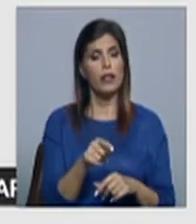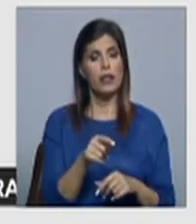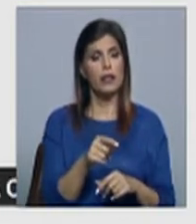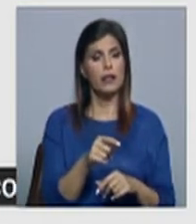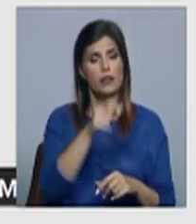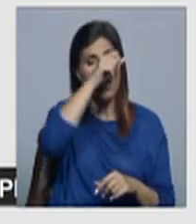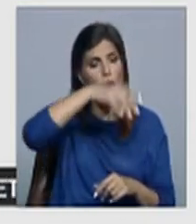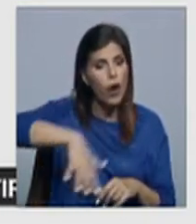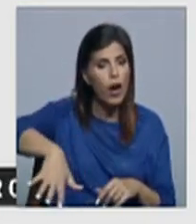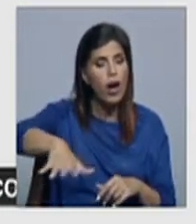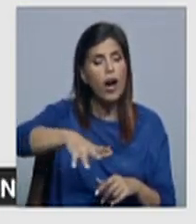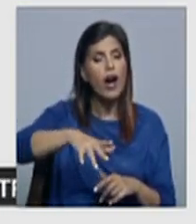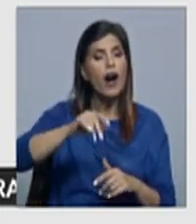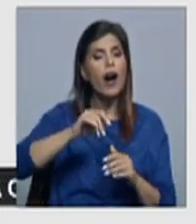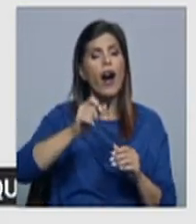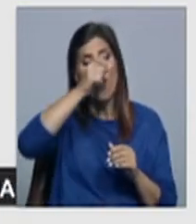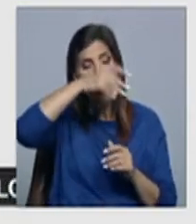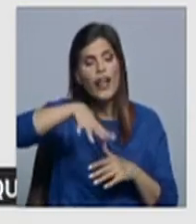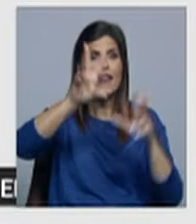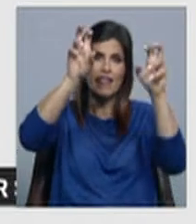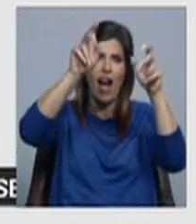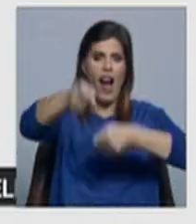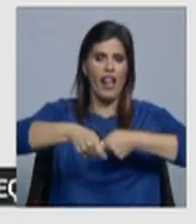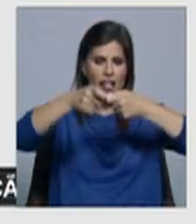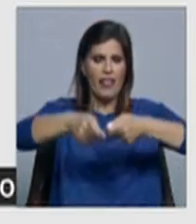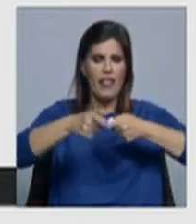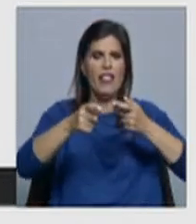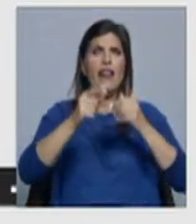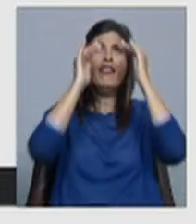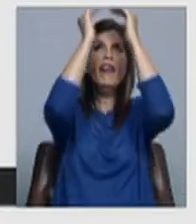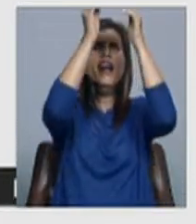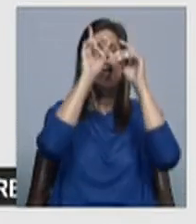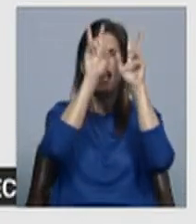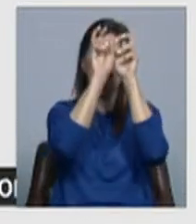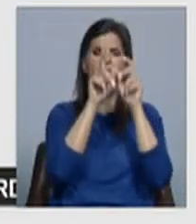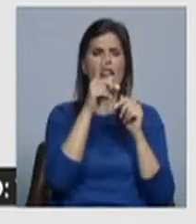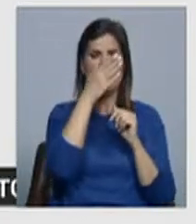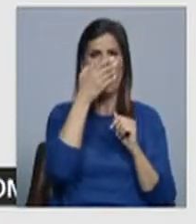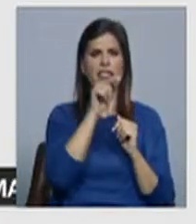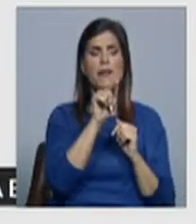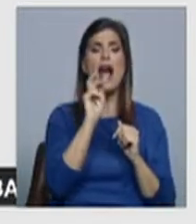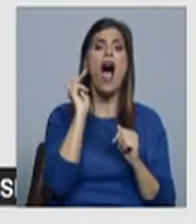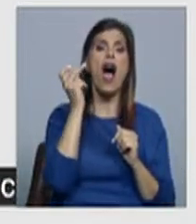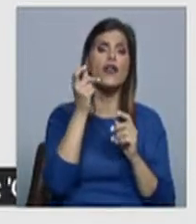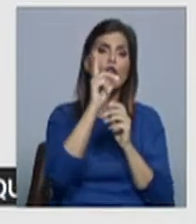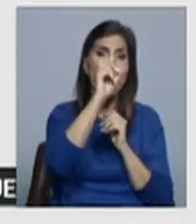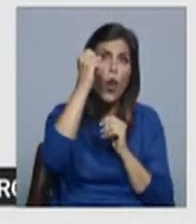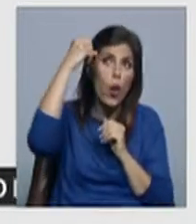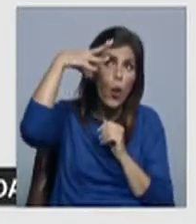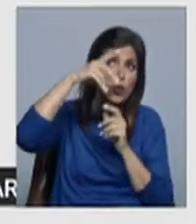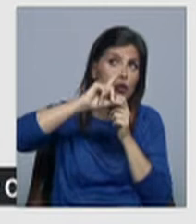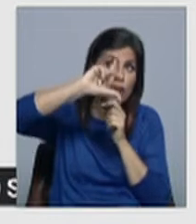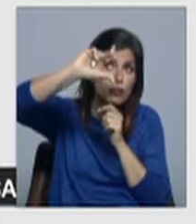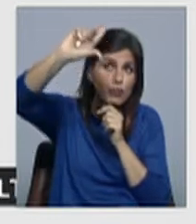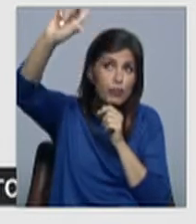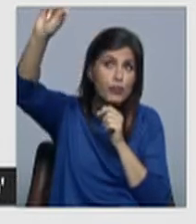quintal galáctico, autenticamente, Cristiana. Estamos a falar de uma zona que está a cerca de 7.000 anos-luz do nosso Sol. Estamos a ver cerca